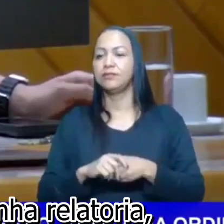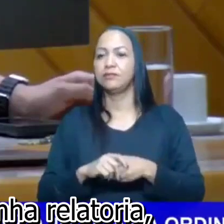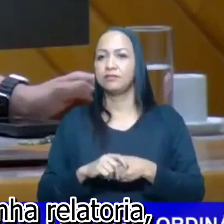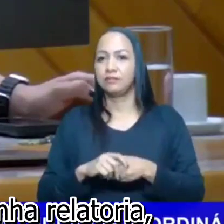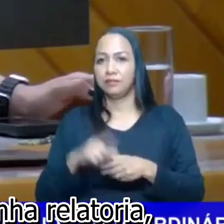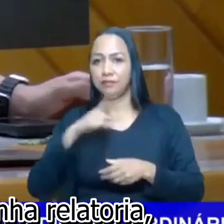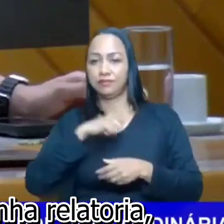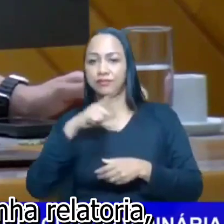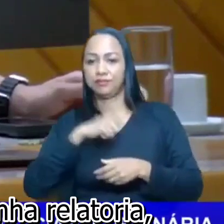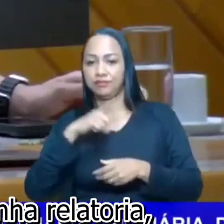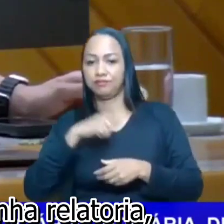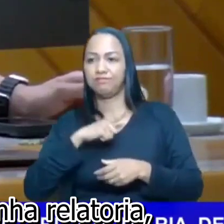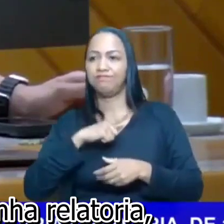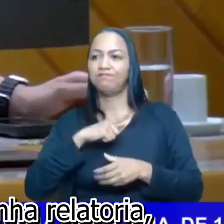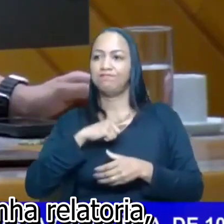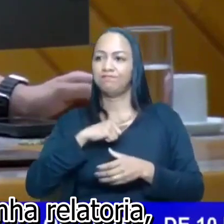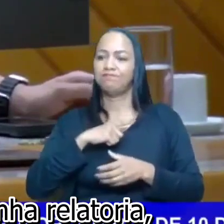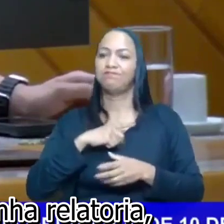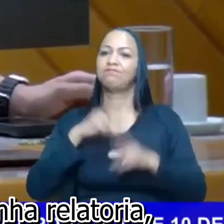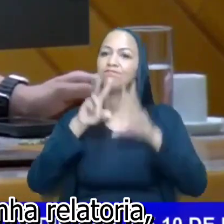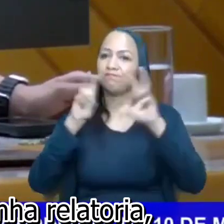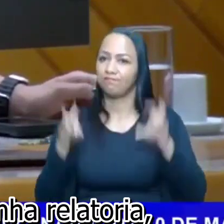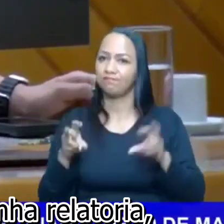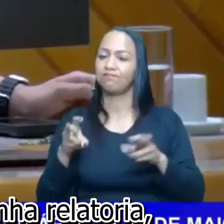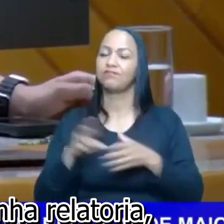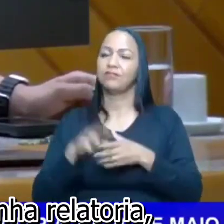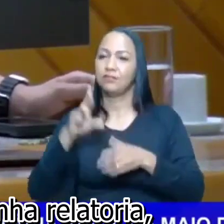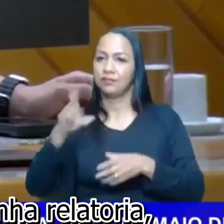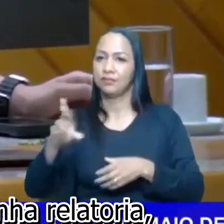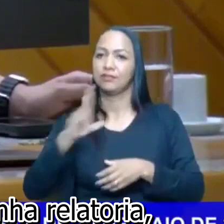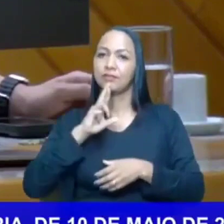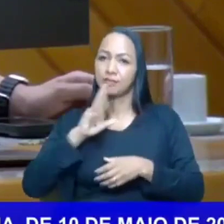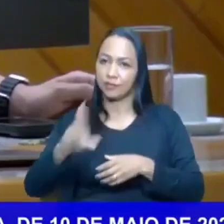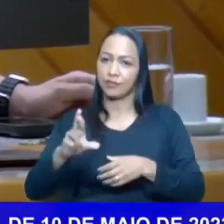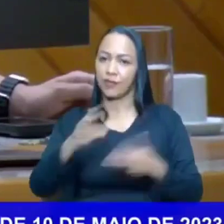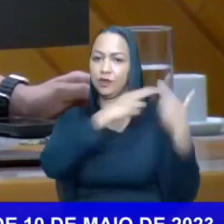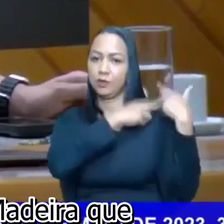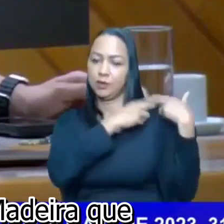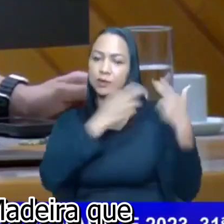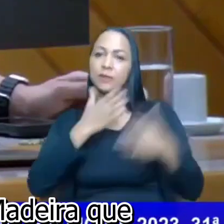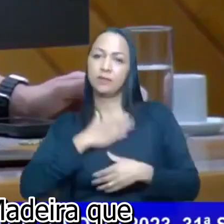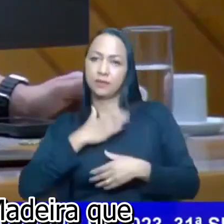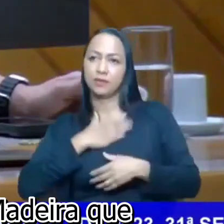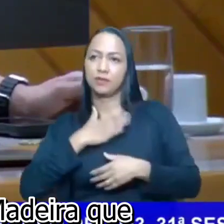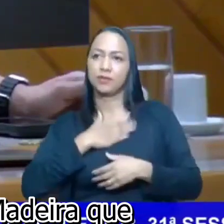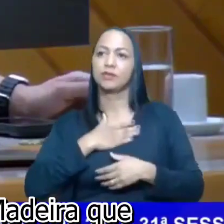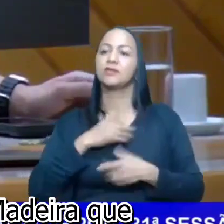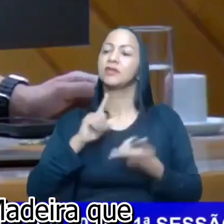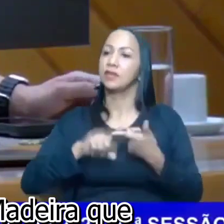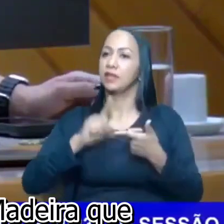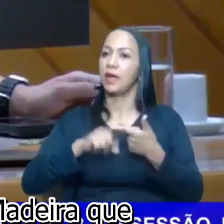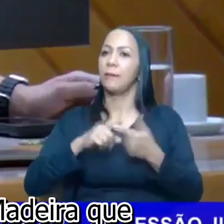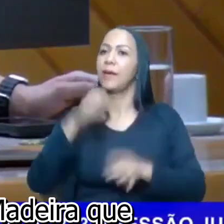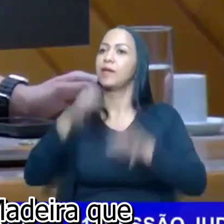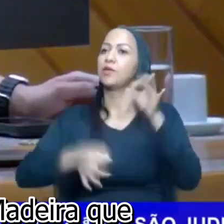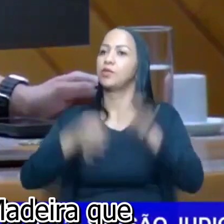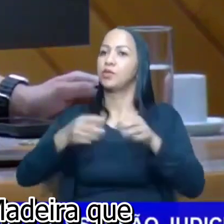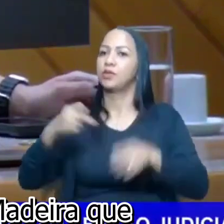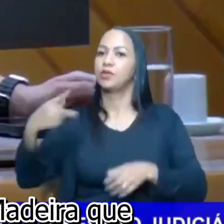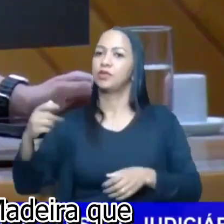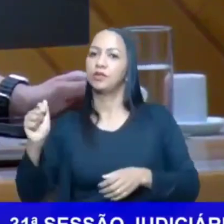emenda de votos já de prestação de contas da minha relatoria, assim como também de relatoria do juiz Paulo